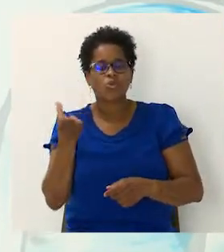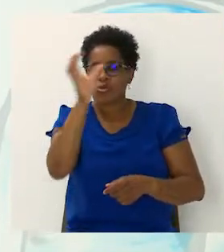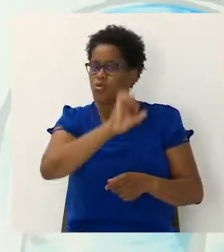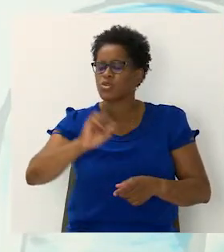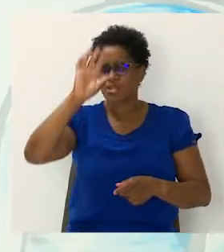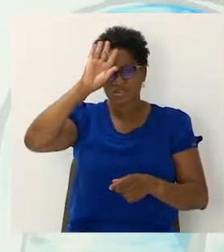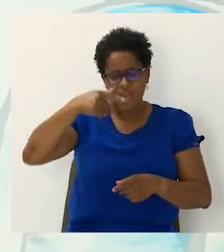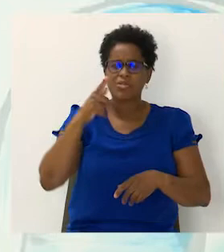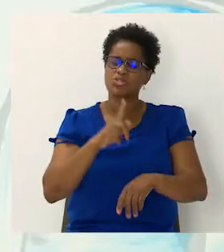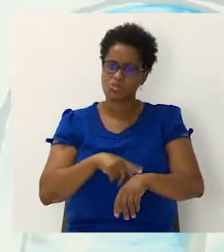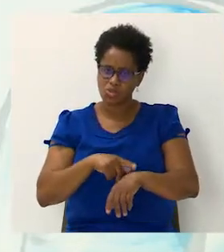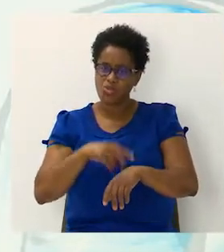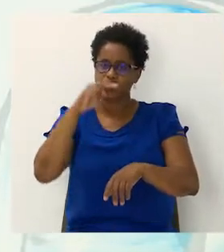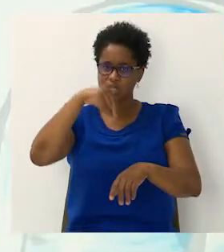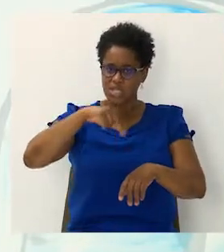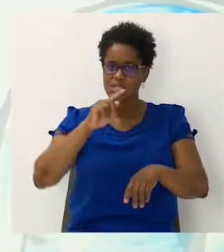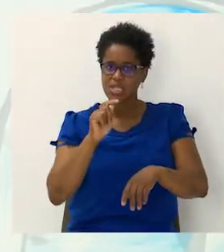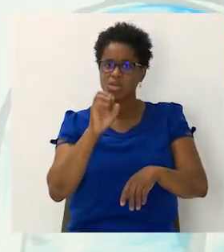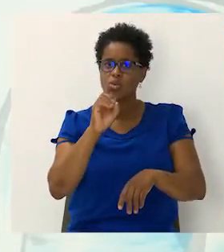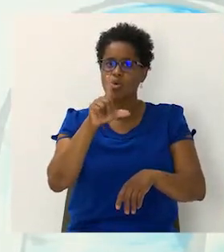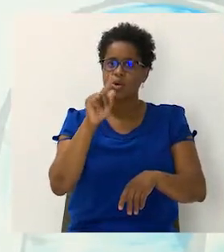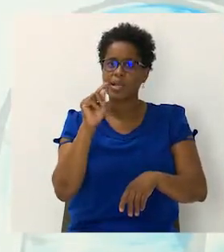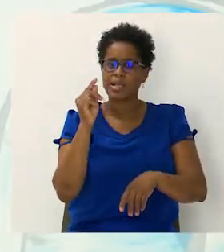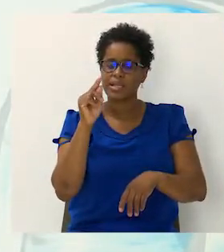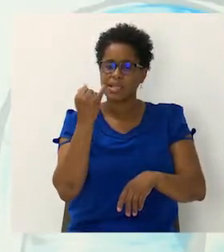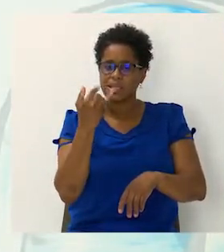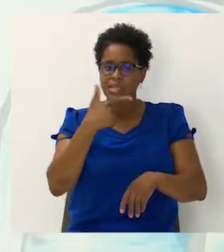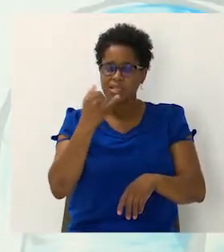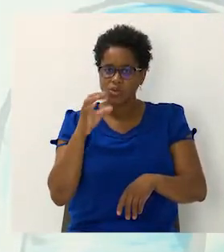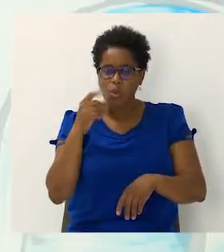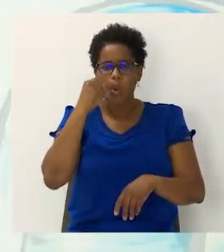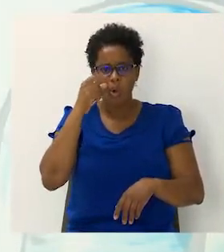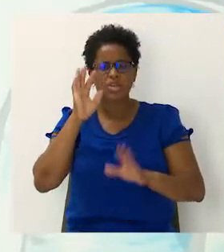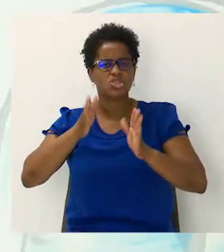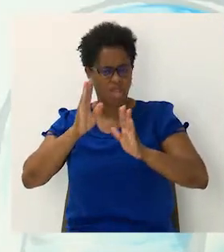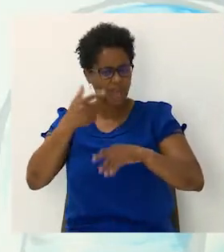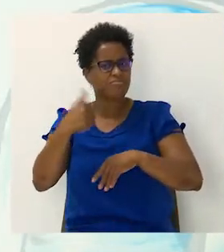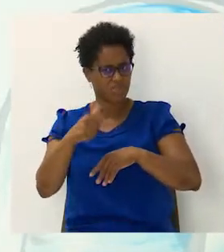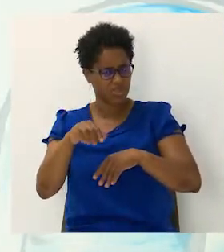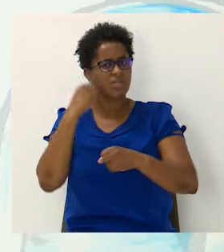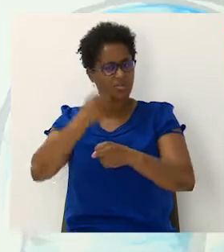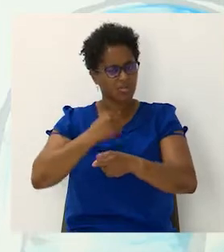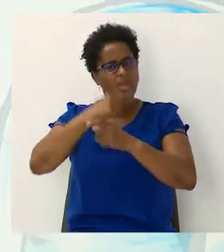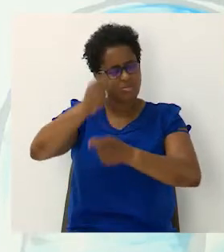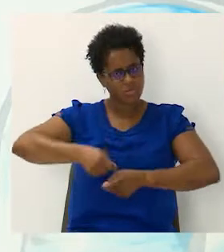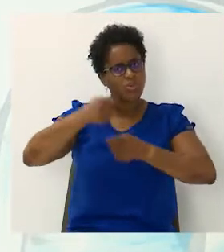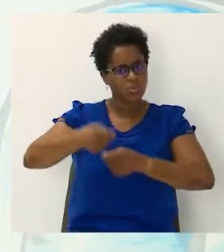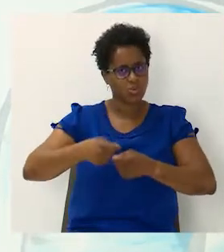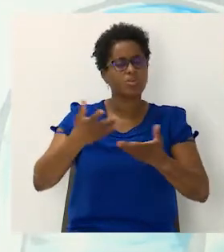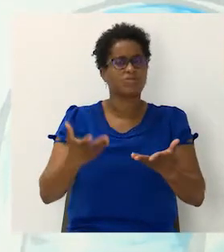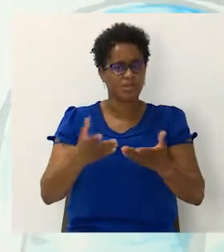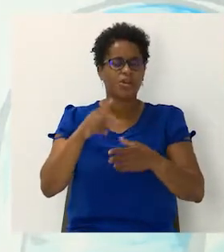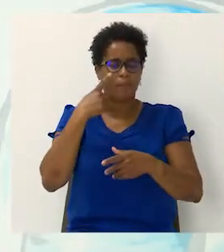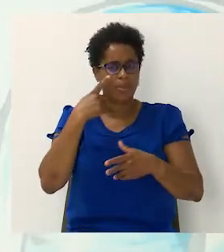nesse período de Neolítico, o homem já tinha cultivado agricultura. Por